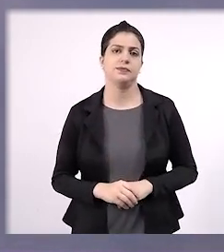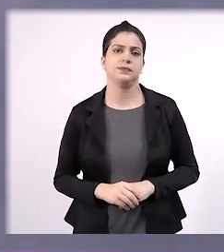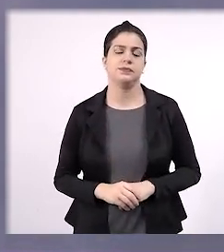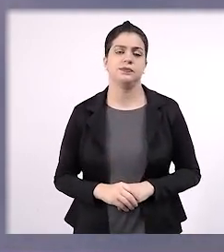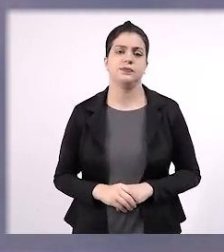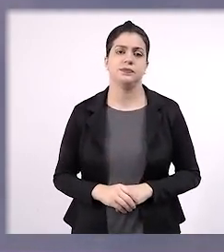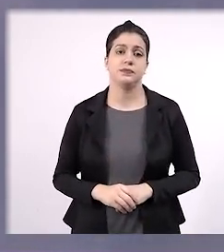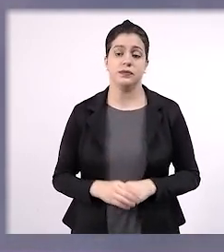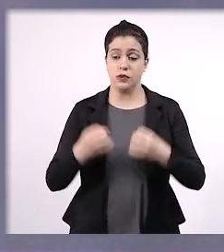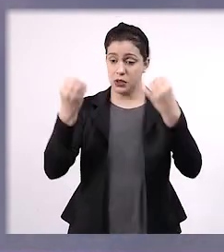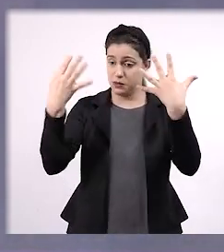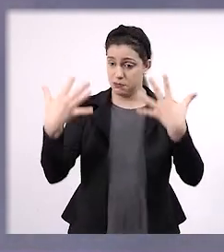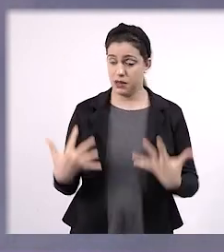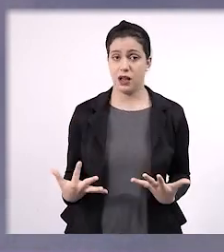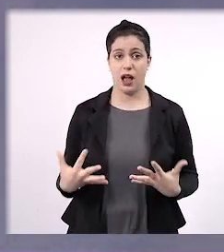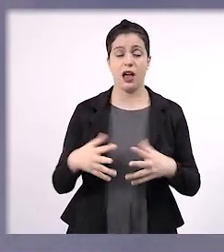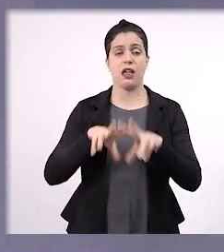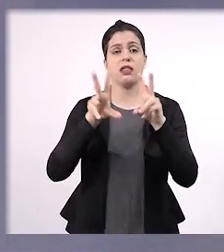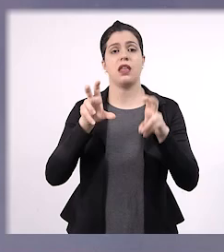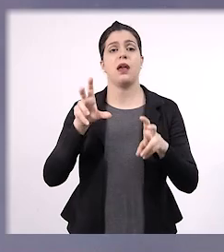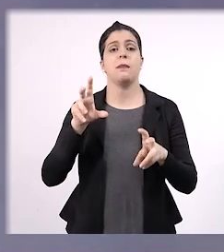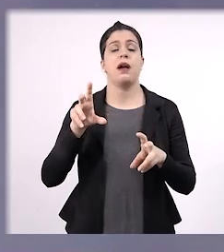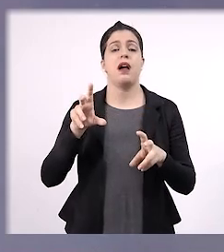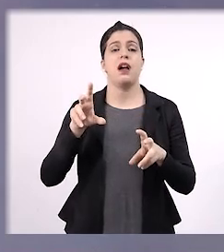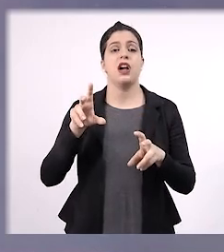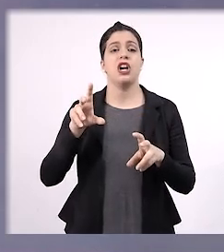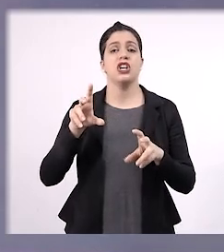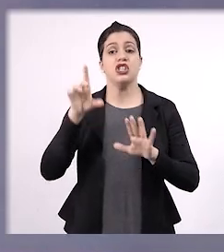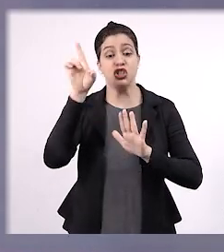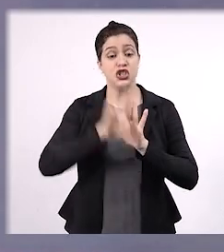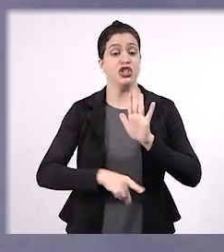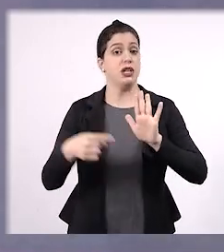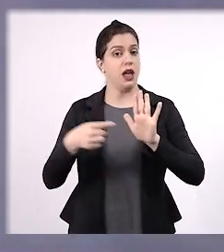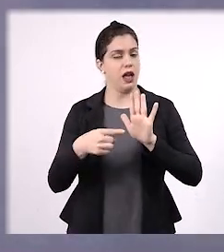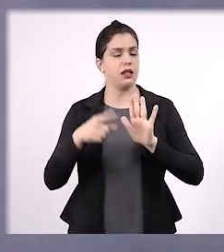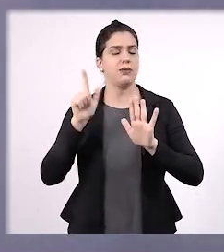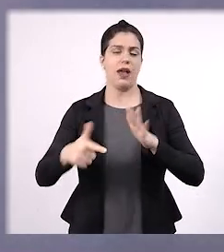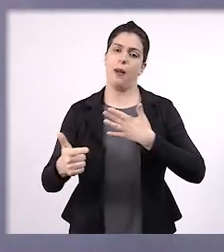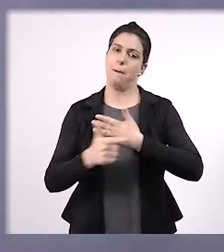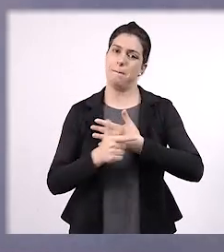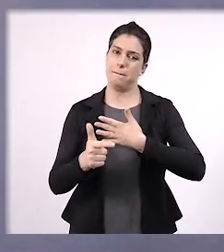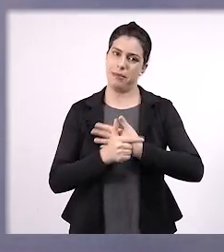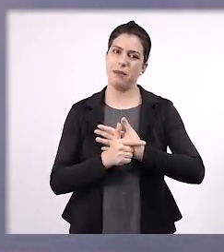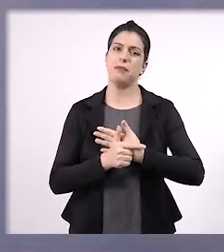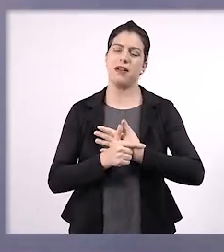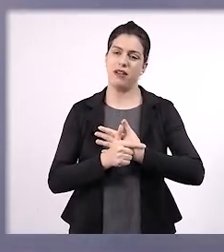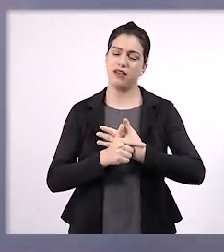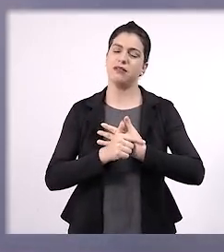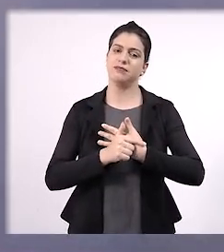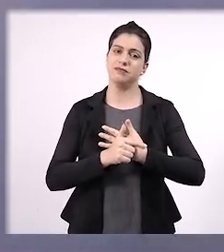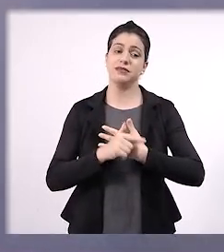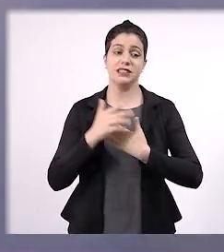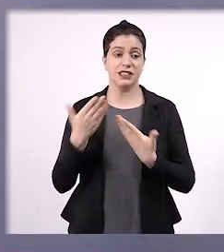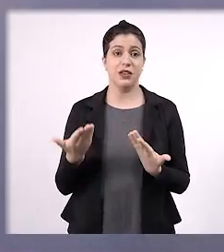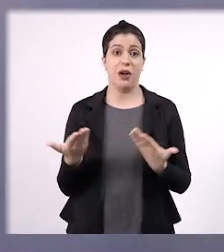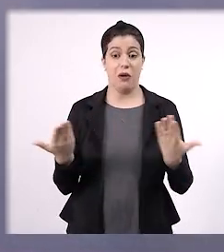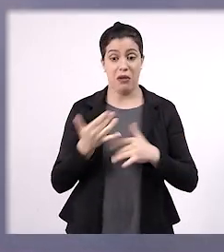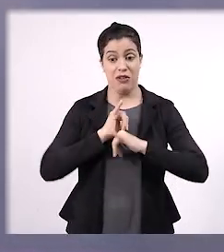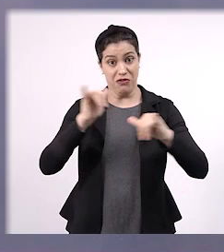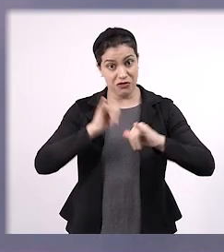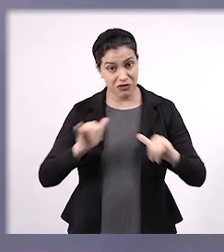com a população sobre direitos, a gente está exercendo o nosso papel constitucional. E campanhas como essa valorizam e